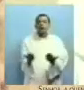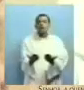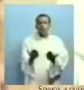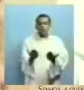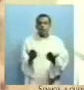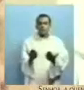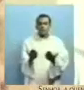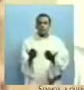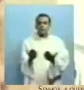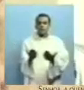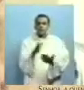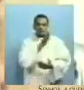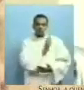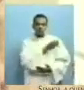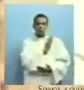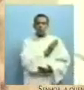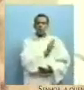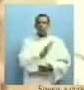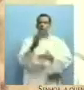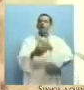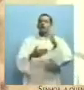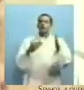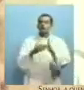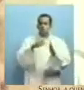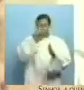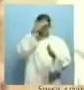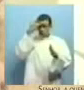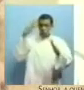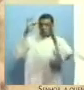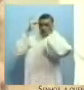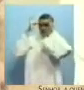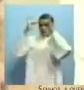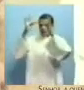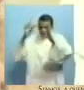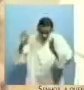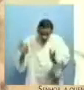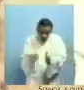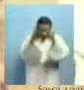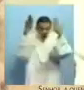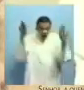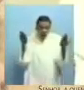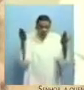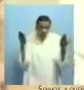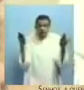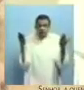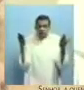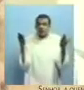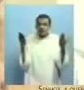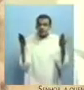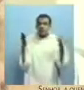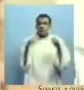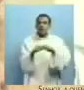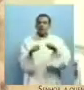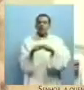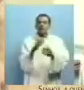agora, no coração dos fiéis, as maravilhas que operastes